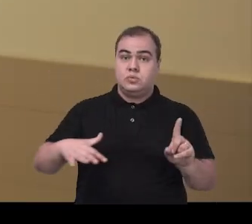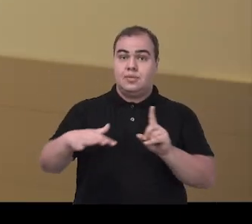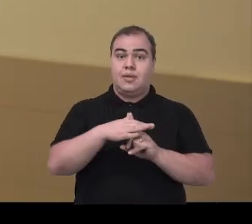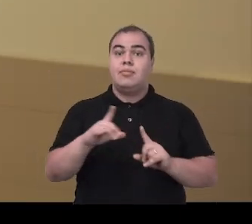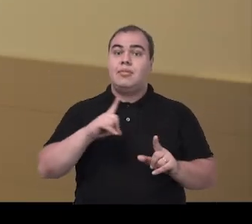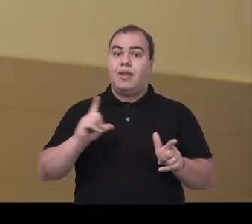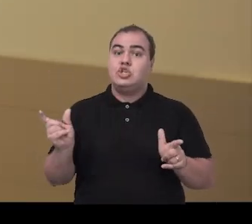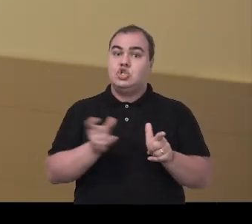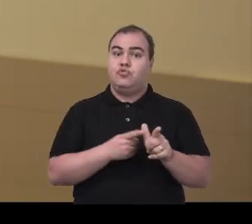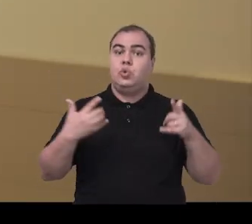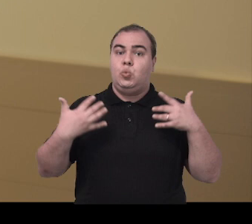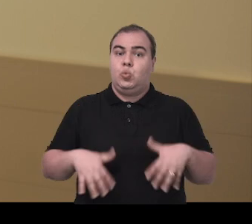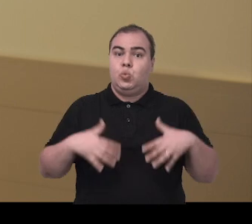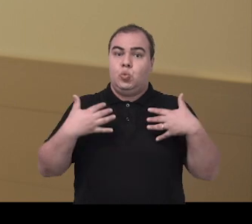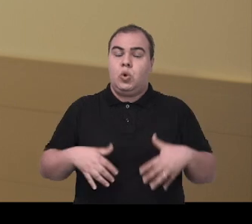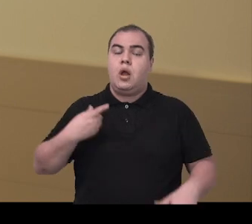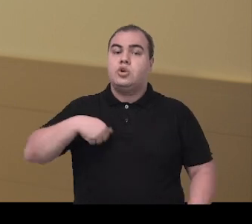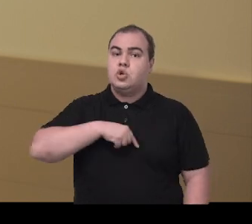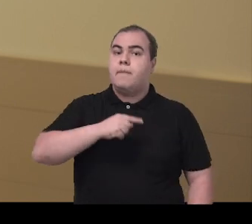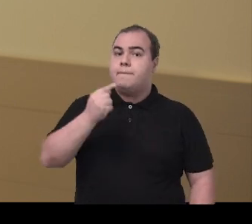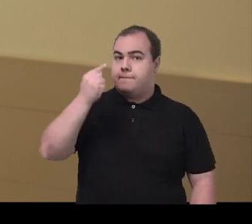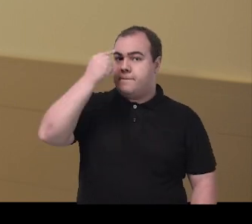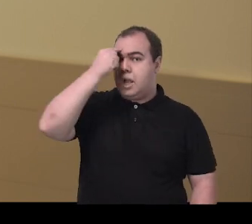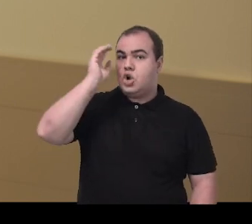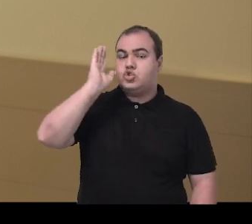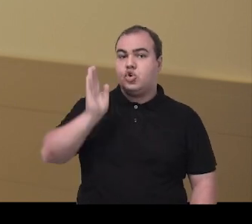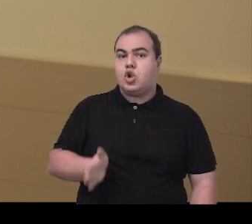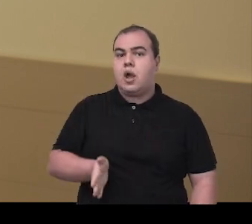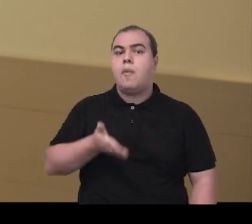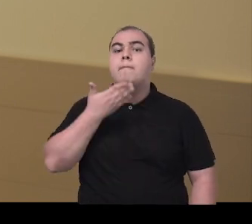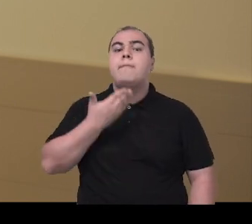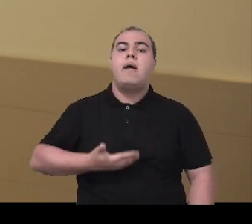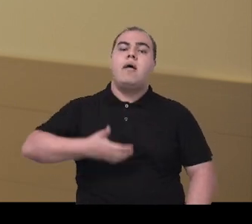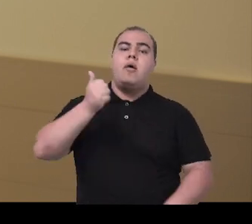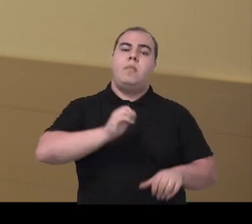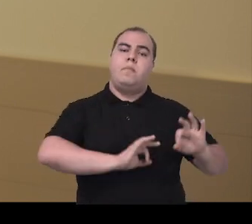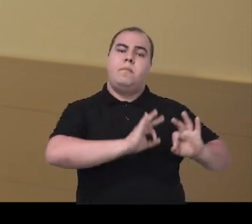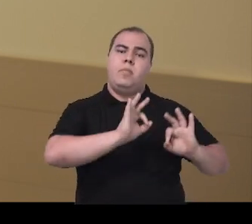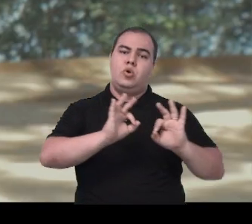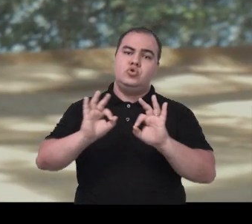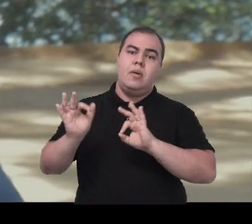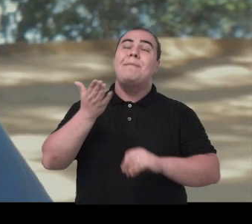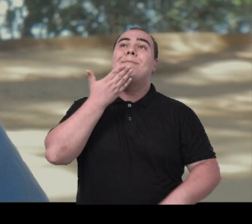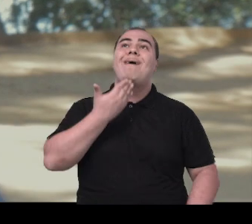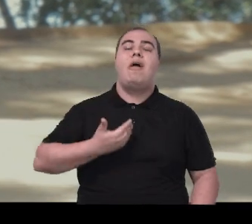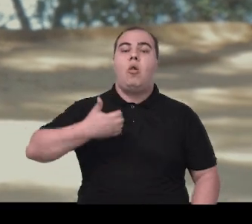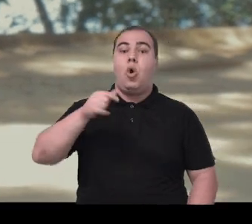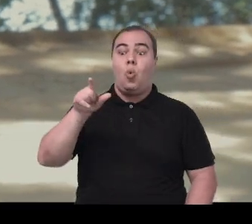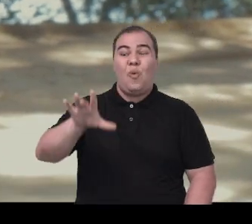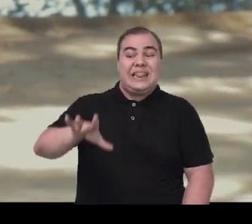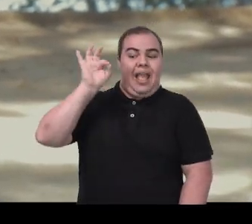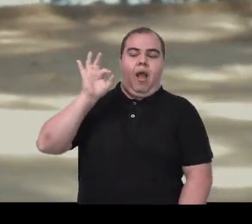sociedade, tem uma grande dívida com essas pessoas que a gente pensou os melhores projetos, né? Os